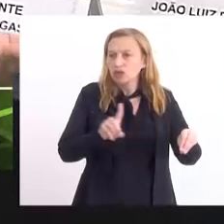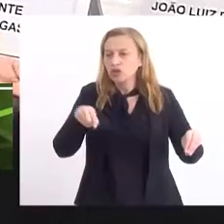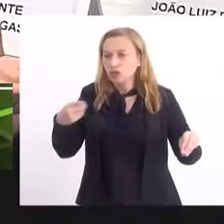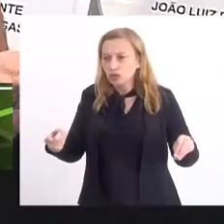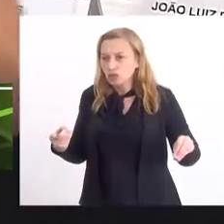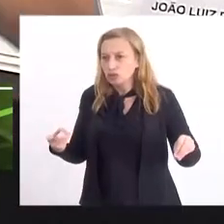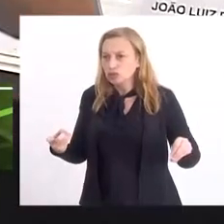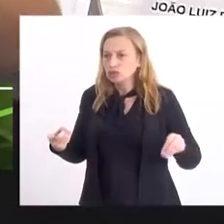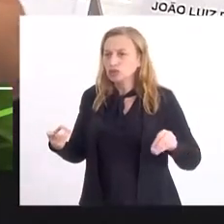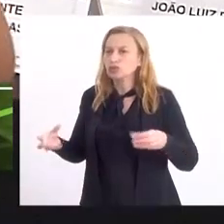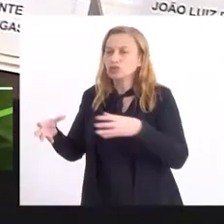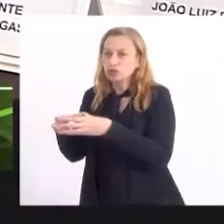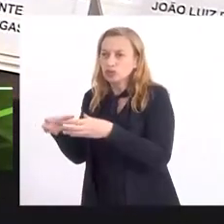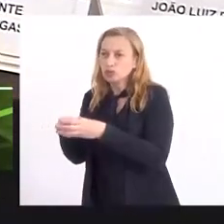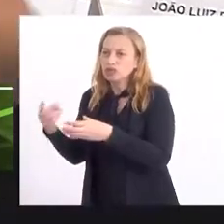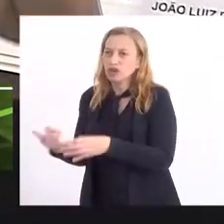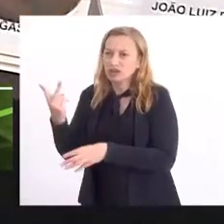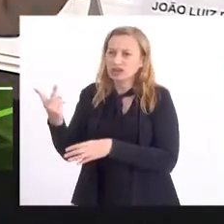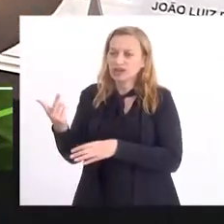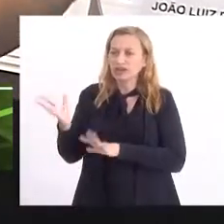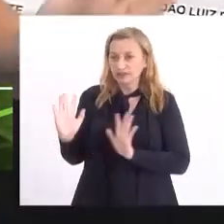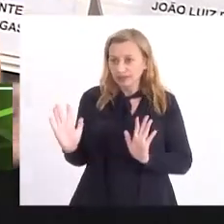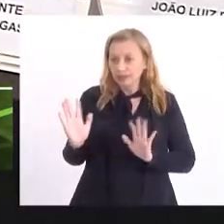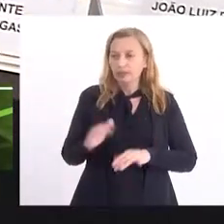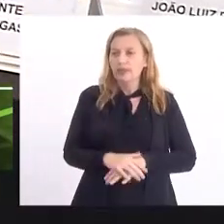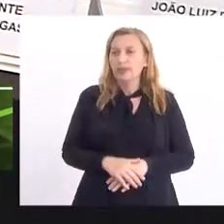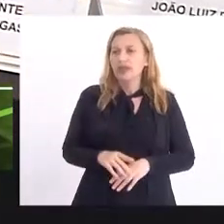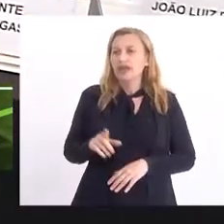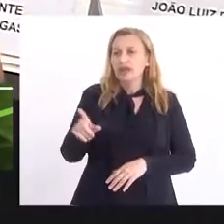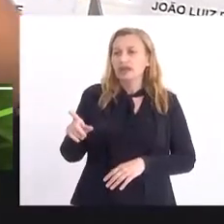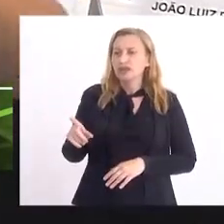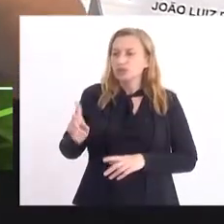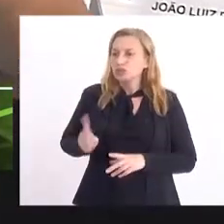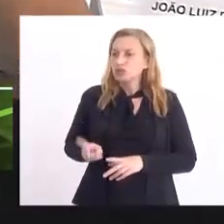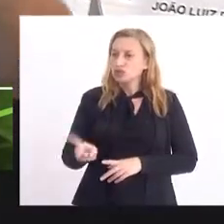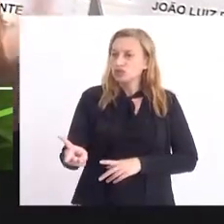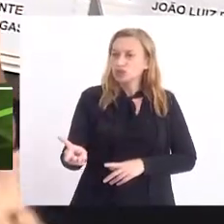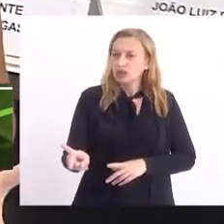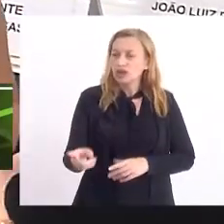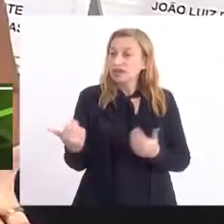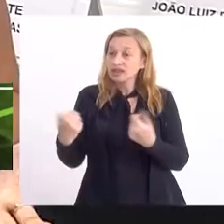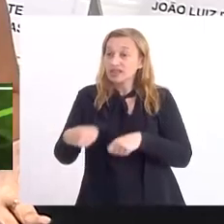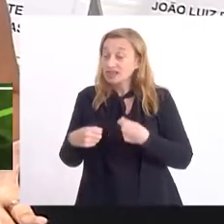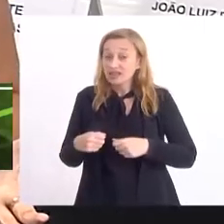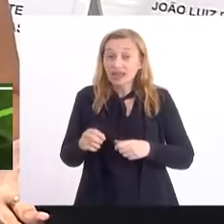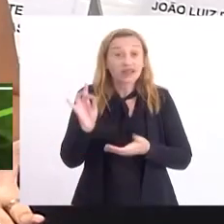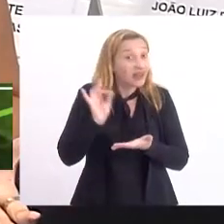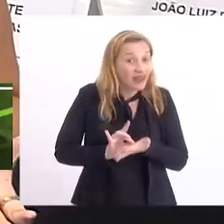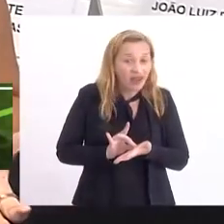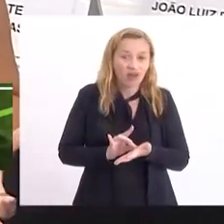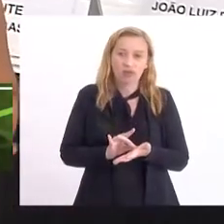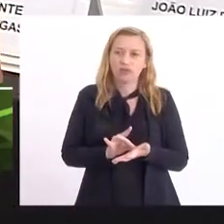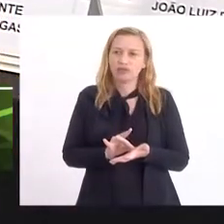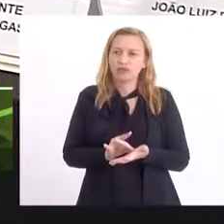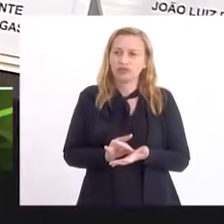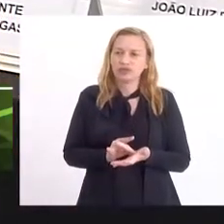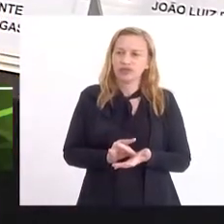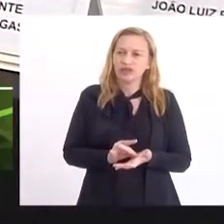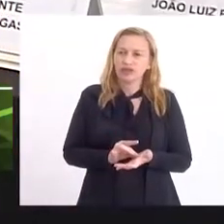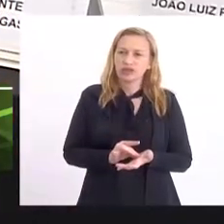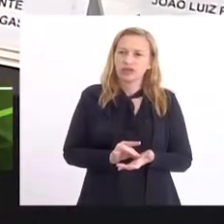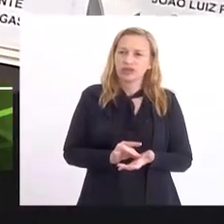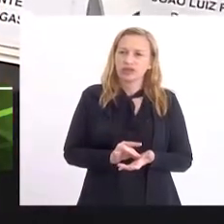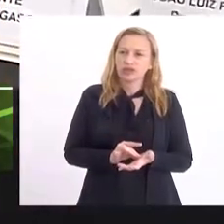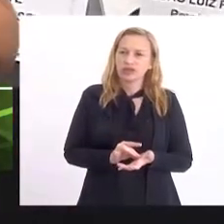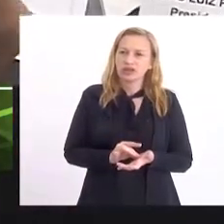foi privilegiado. Eu não posso nem dizer privilegiado. Eles deram sequência porque a necessidade ela é real. E aqui ficou